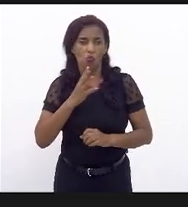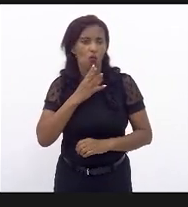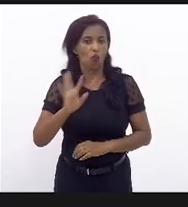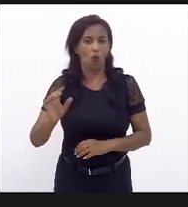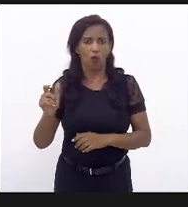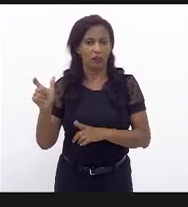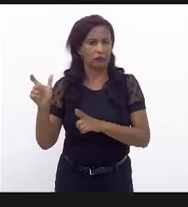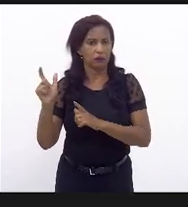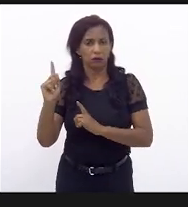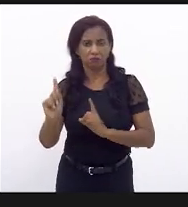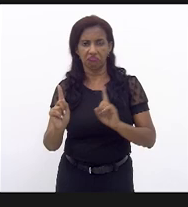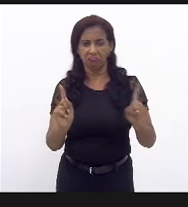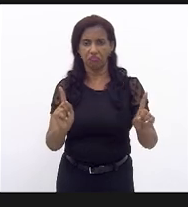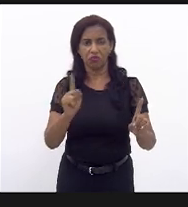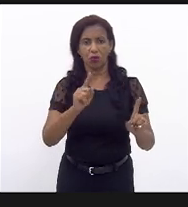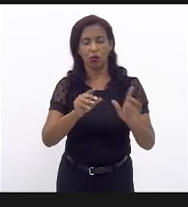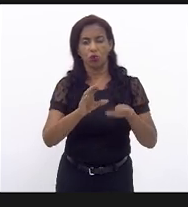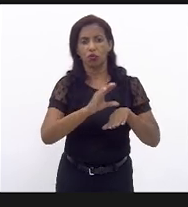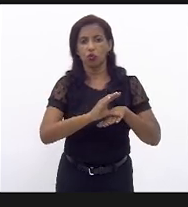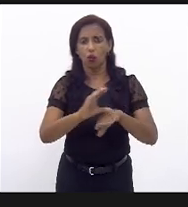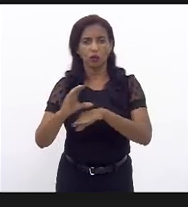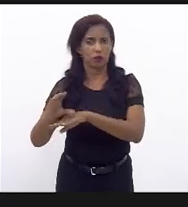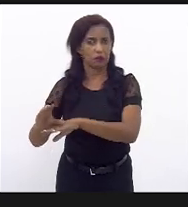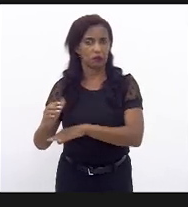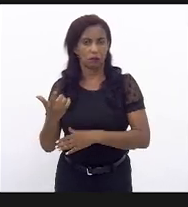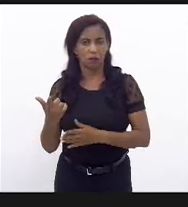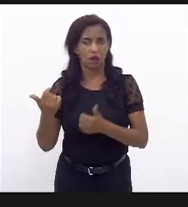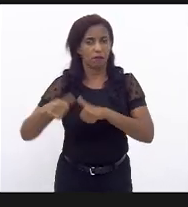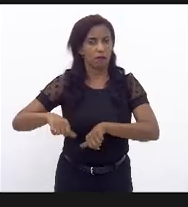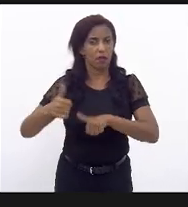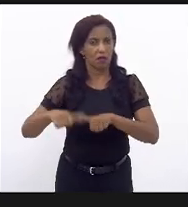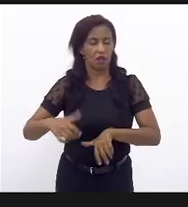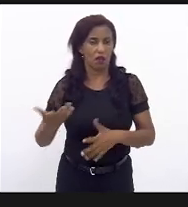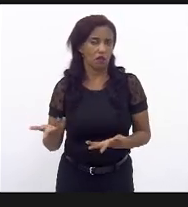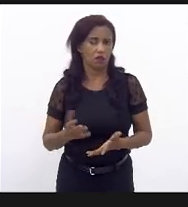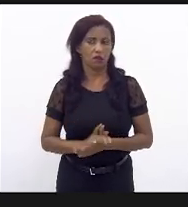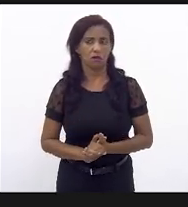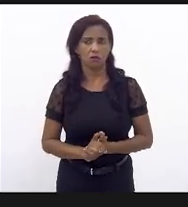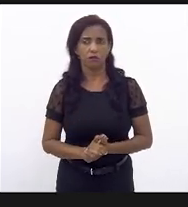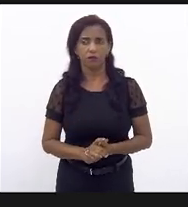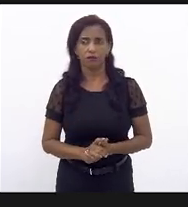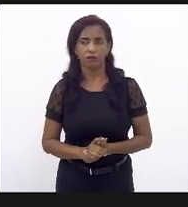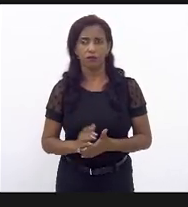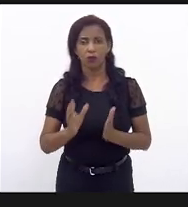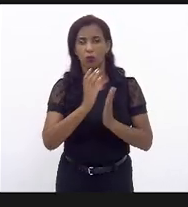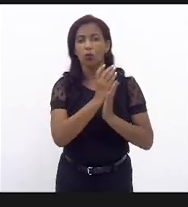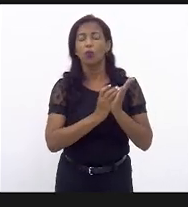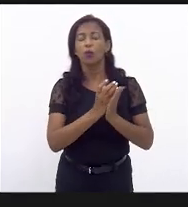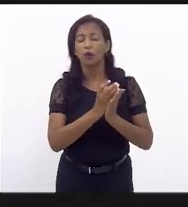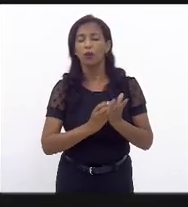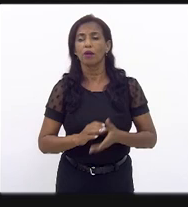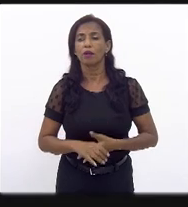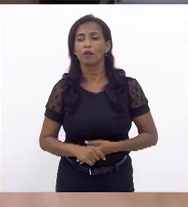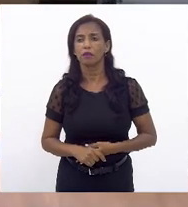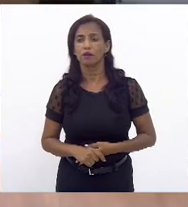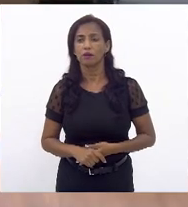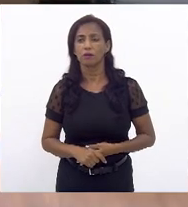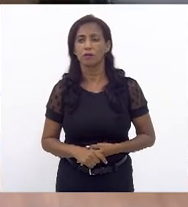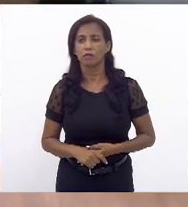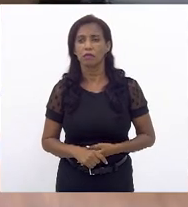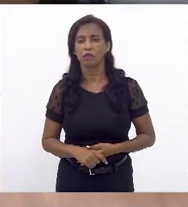conheço os conselheiros pessoalmente, a minha análise é meramente curricular. Para concluir, deputado. Recebi